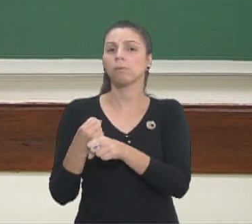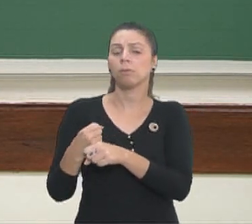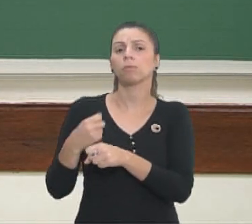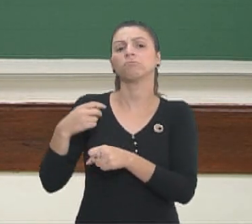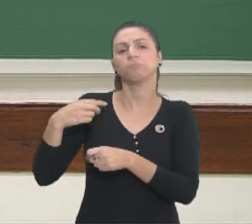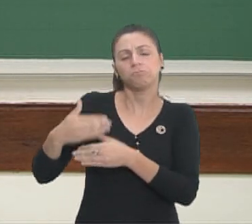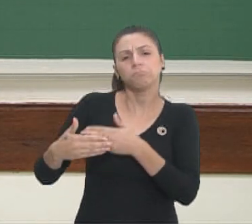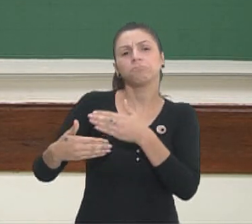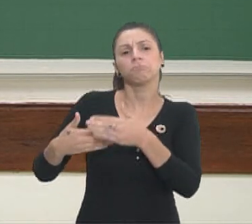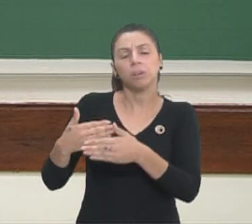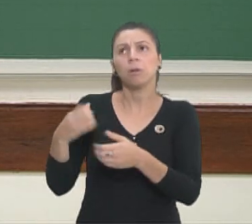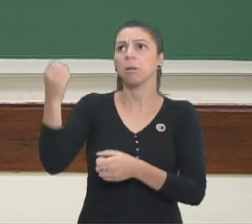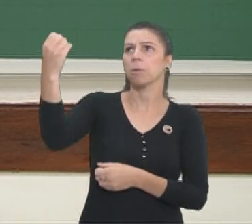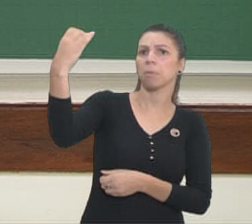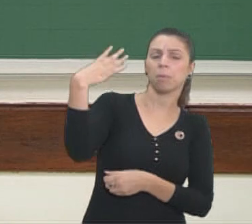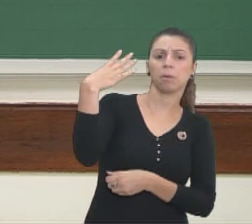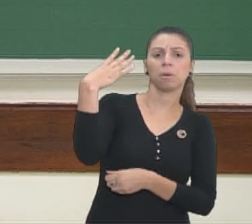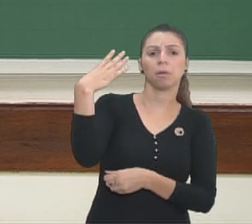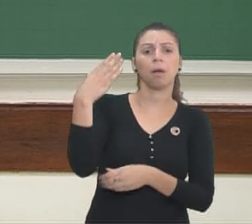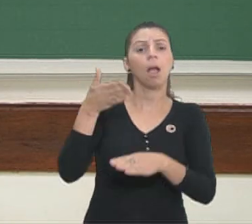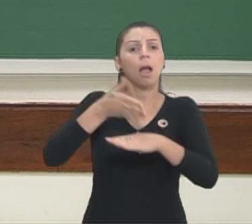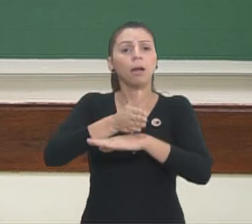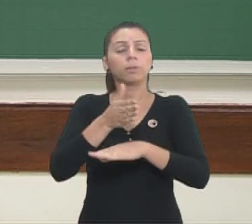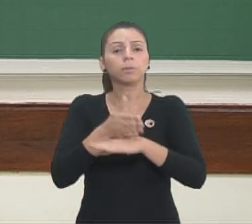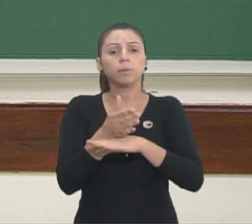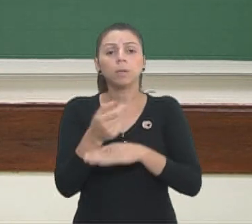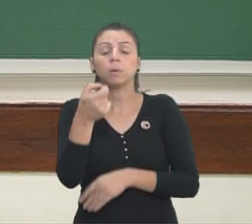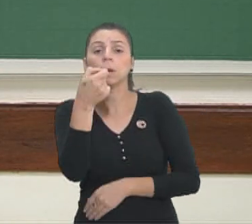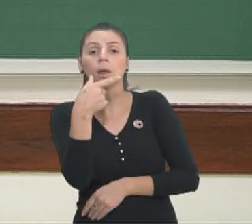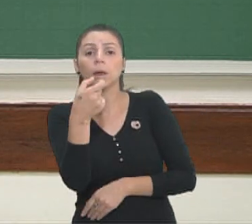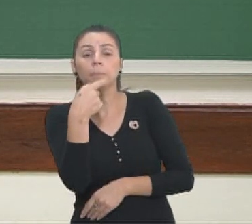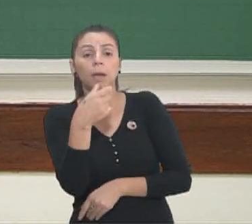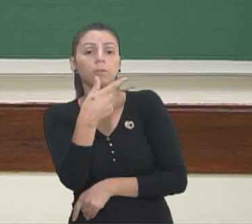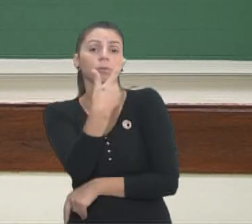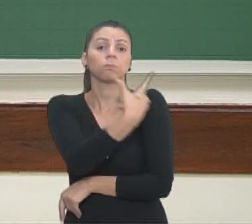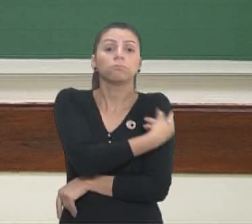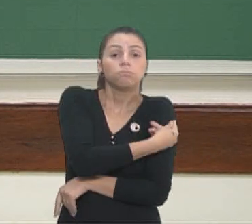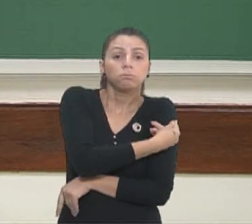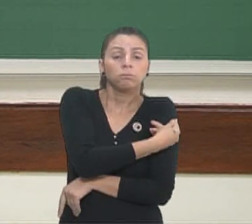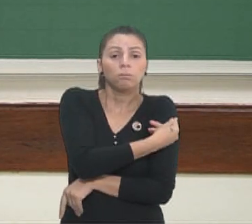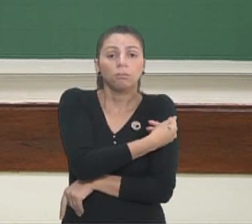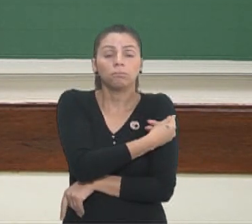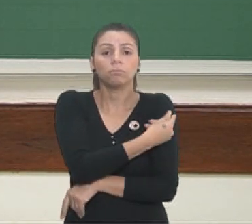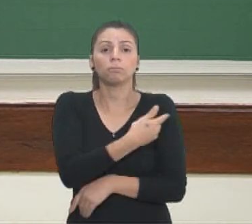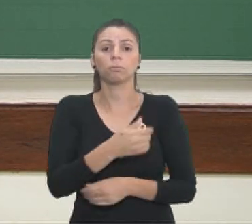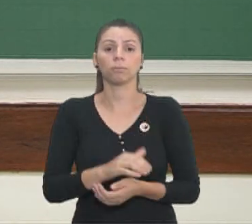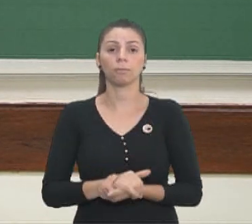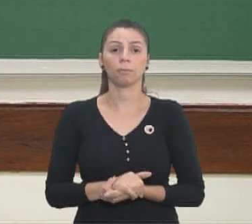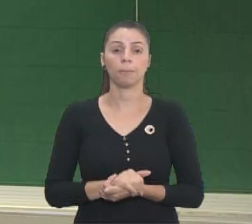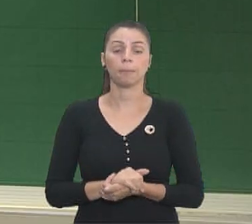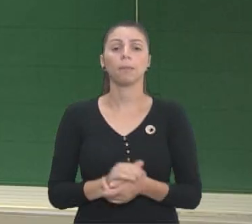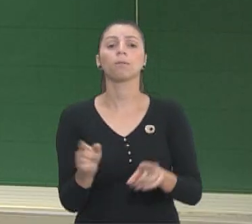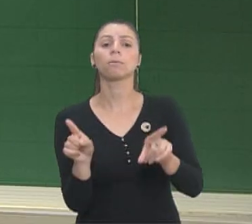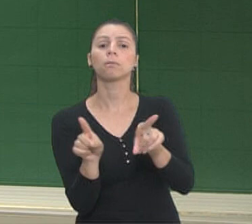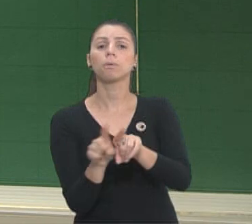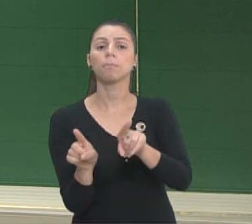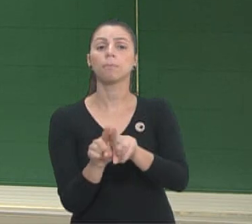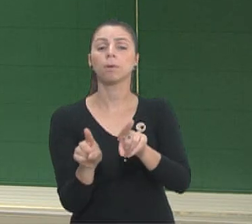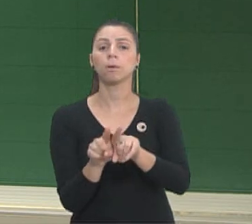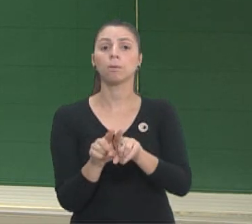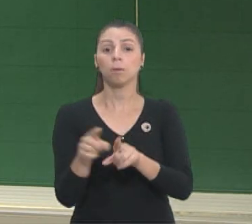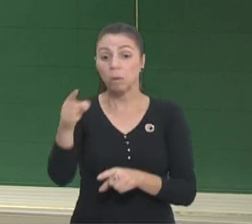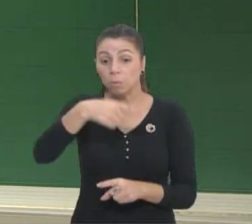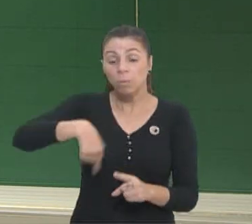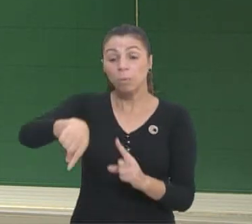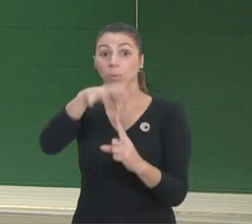equipamentos, iluminação, acesso a remédios, vacinas, enfim. Vimos também que o nosso